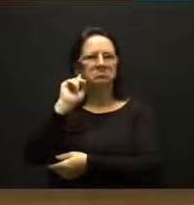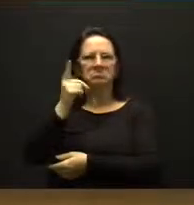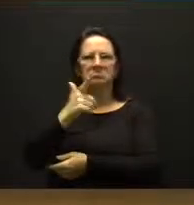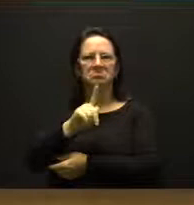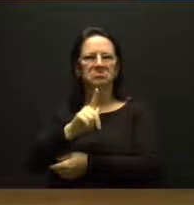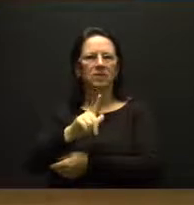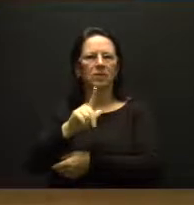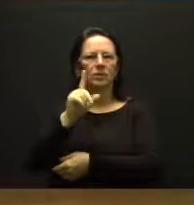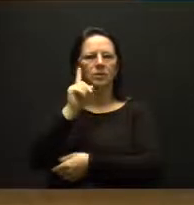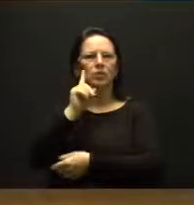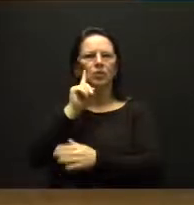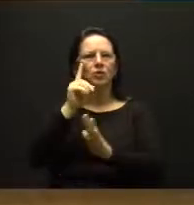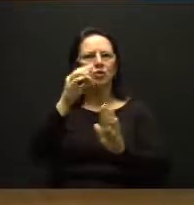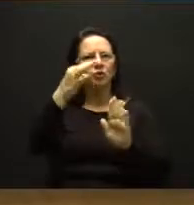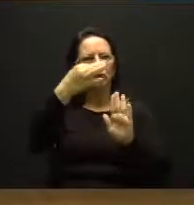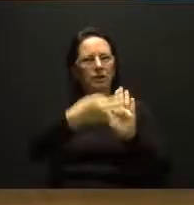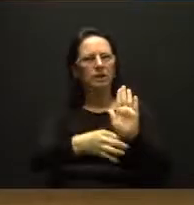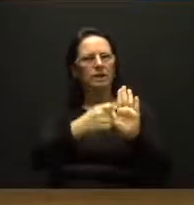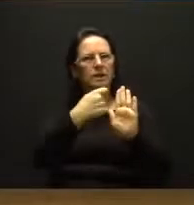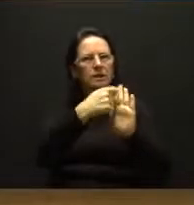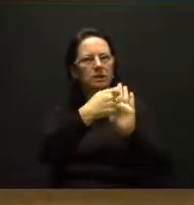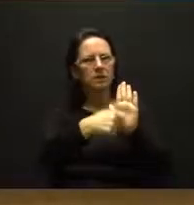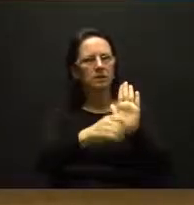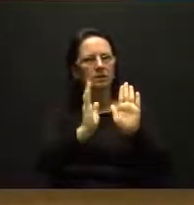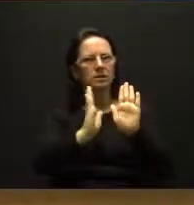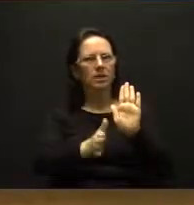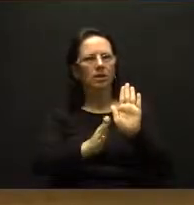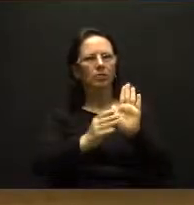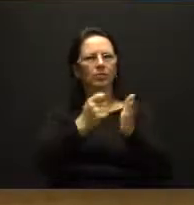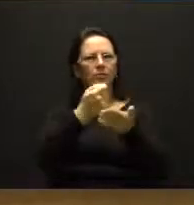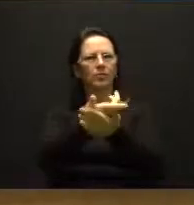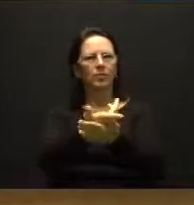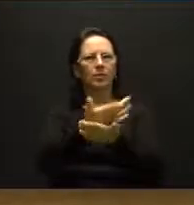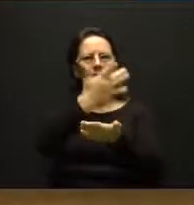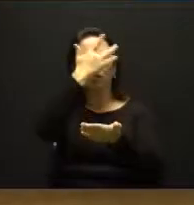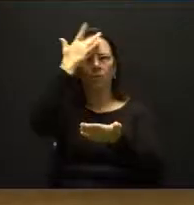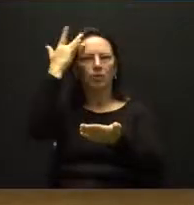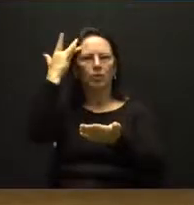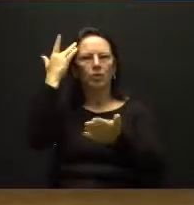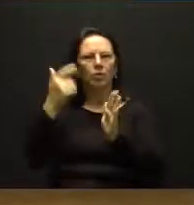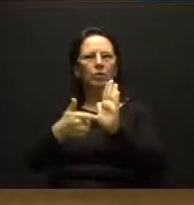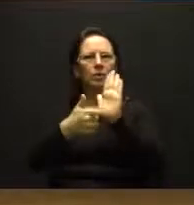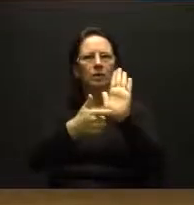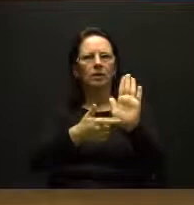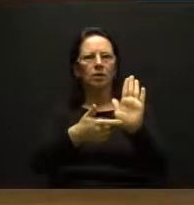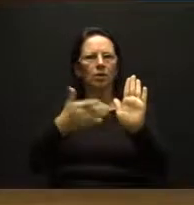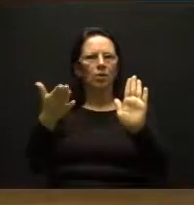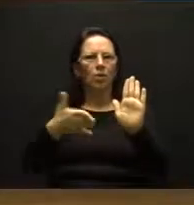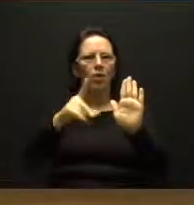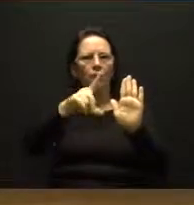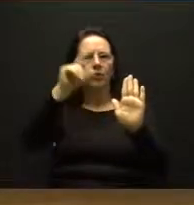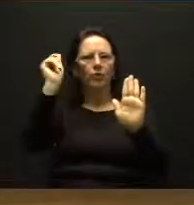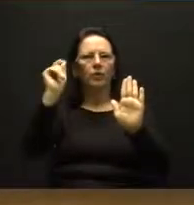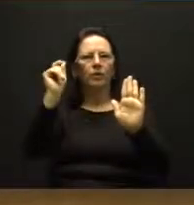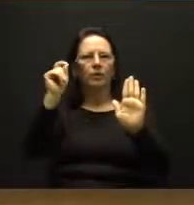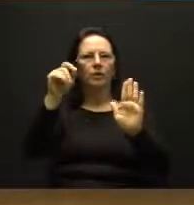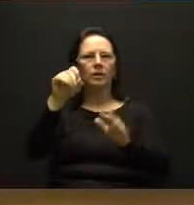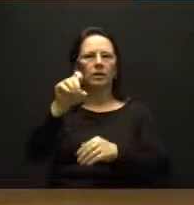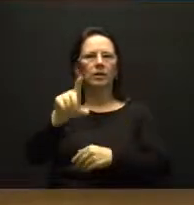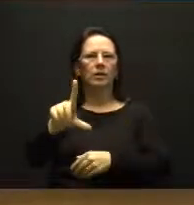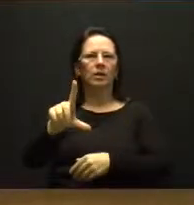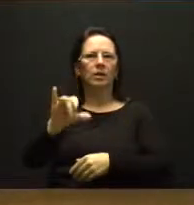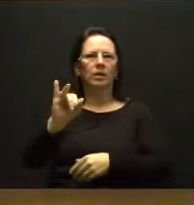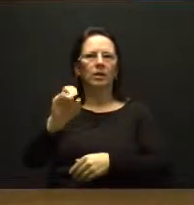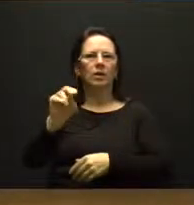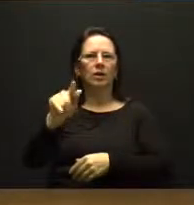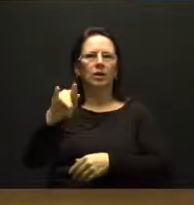o vereador ivan não temos nada definido ainda porque essa pessoa foi indicado agora para fazer e